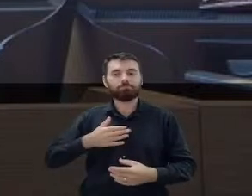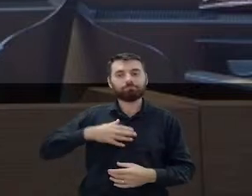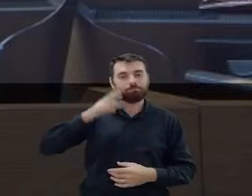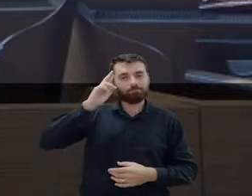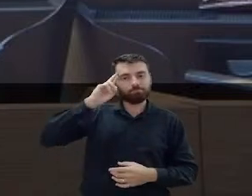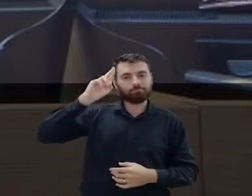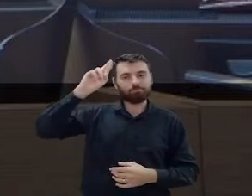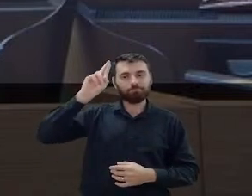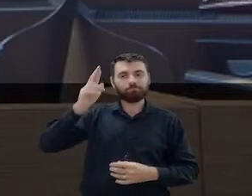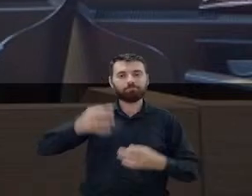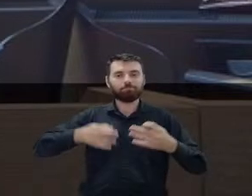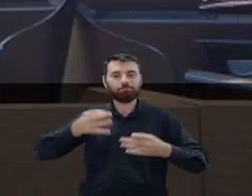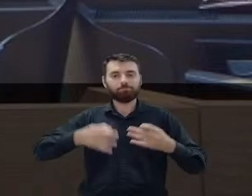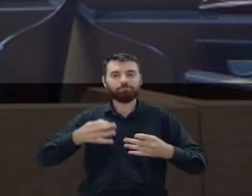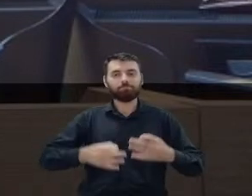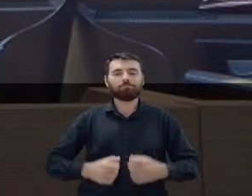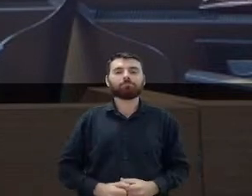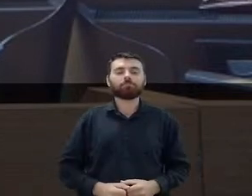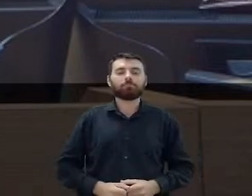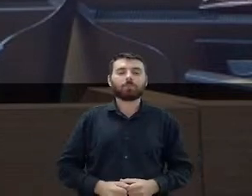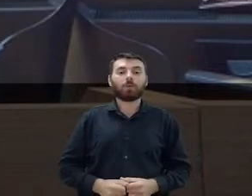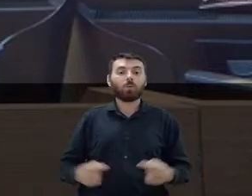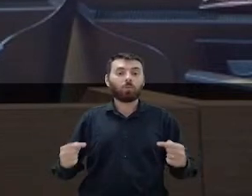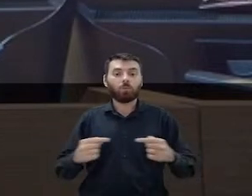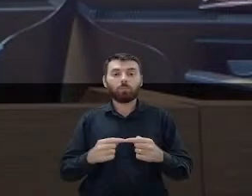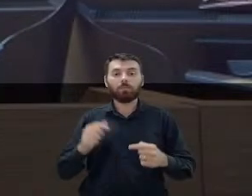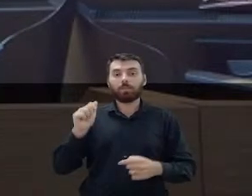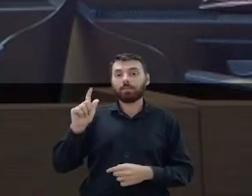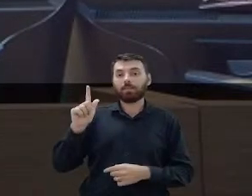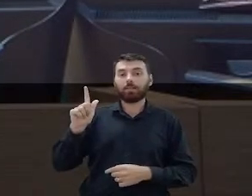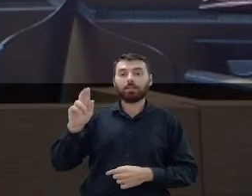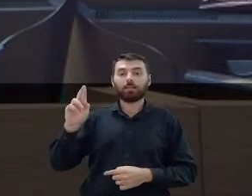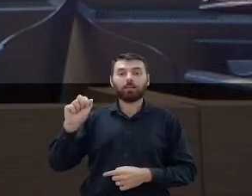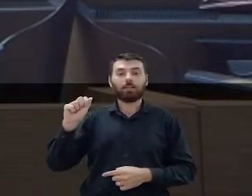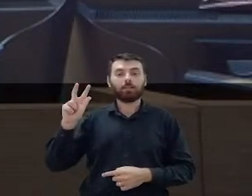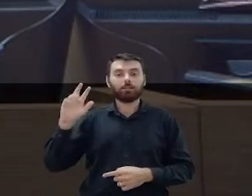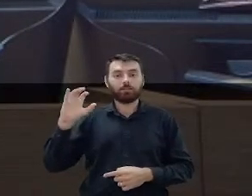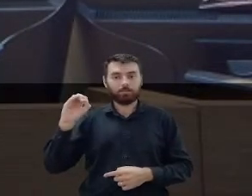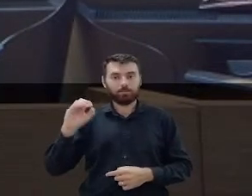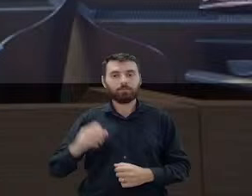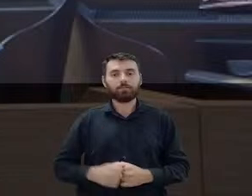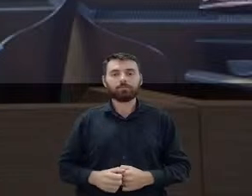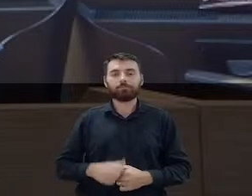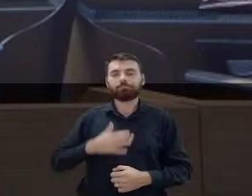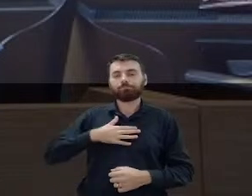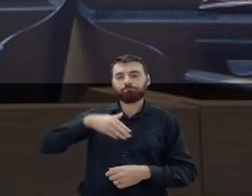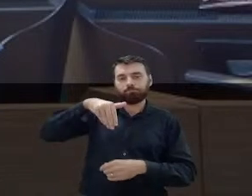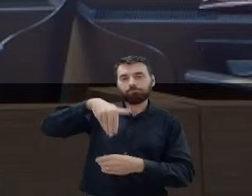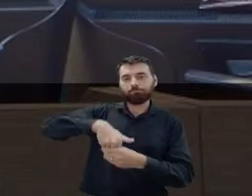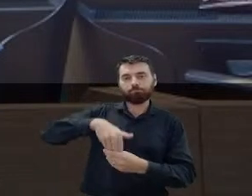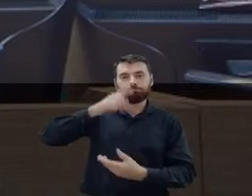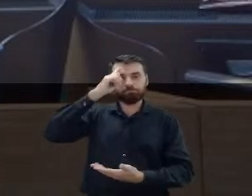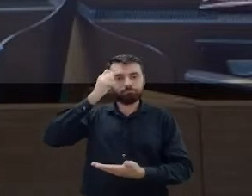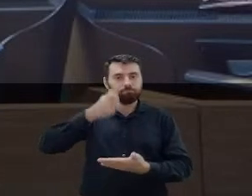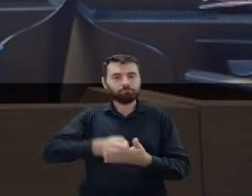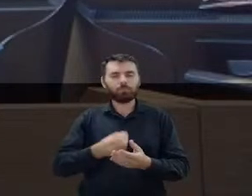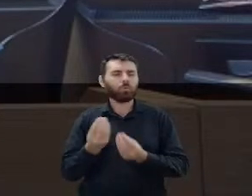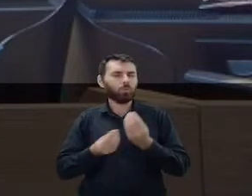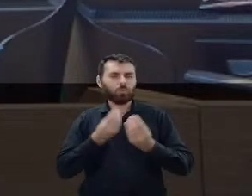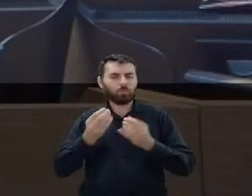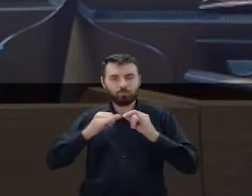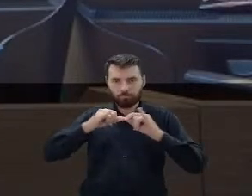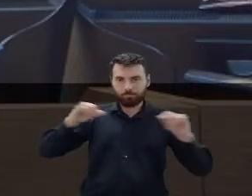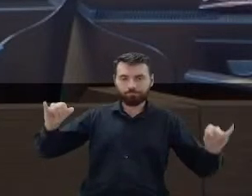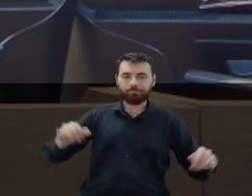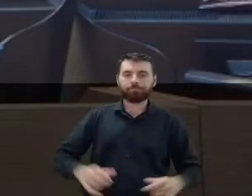relatoria. Trata-se de um agravo de petição. Eu estou antecipando minha proposta de decisão no sentido